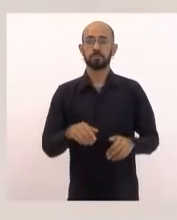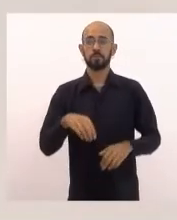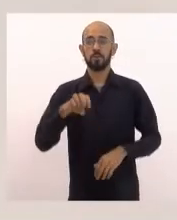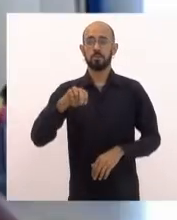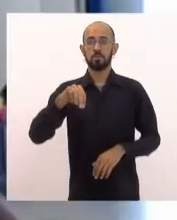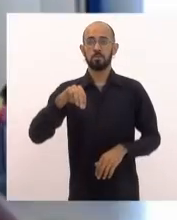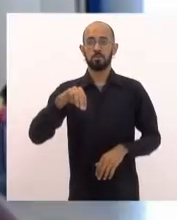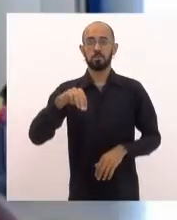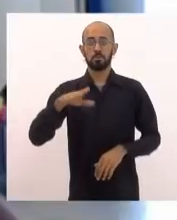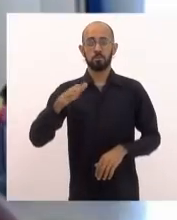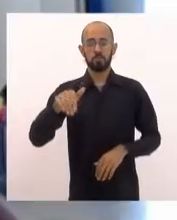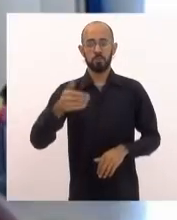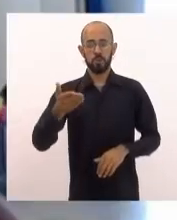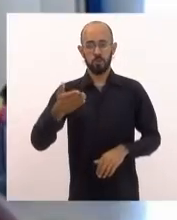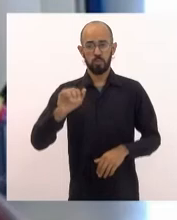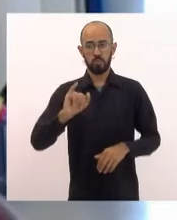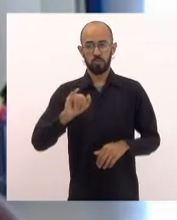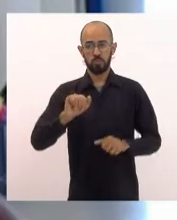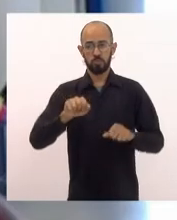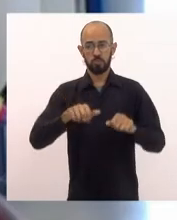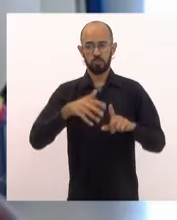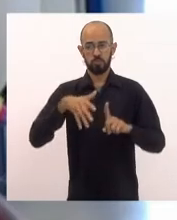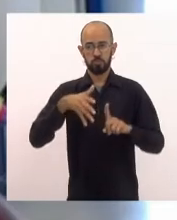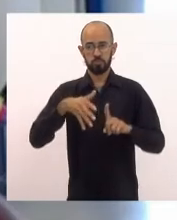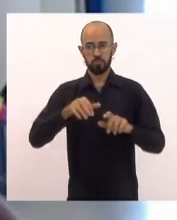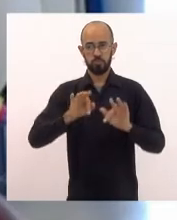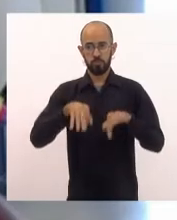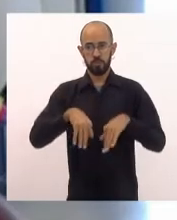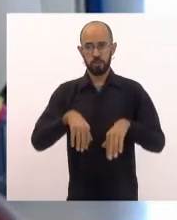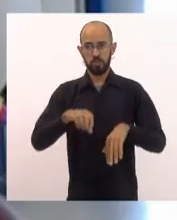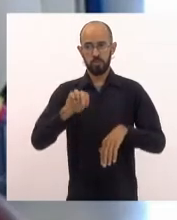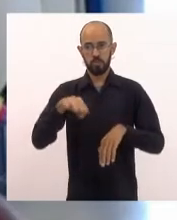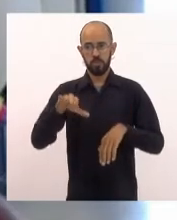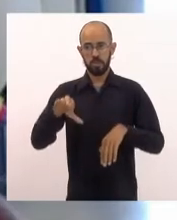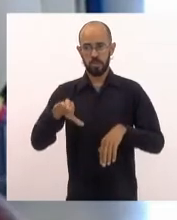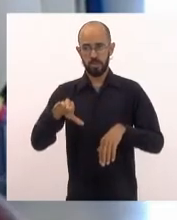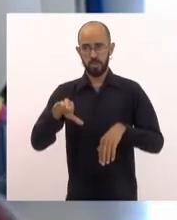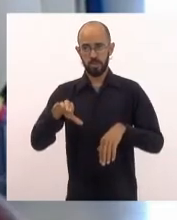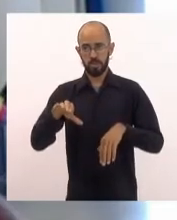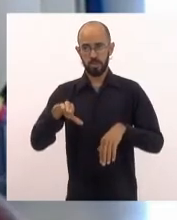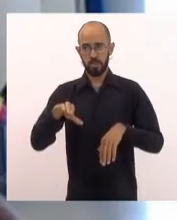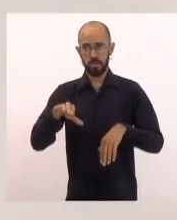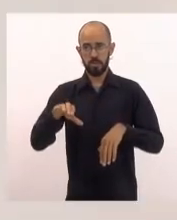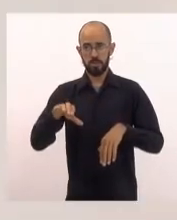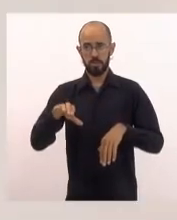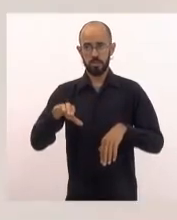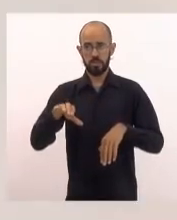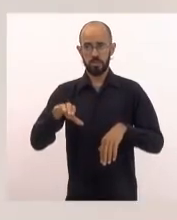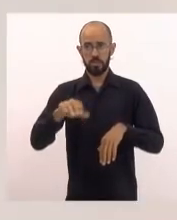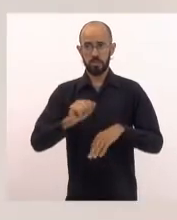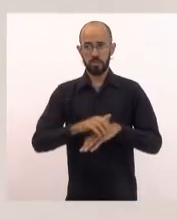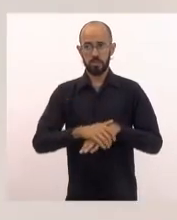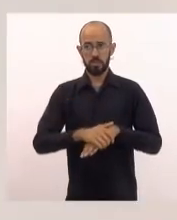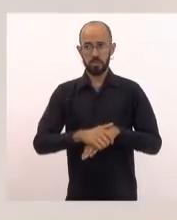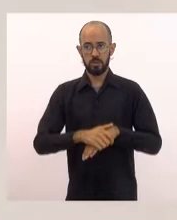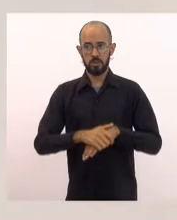o expediente é legal para o outro. O Carlos Vim, o expediente é o seu.